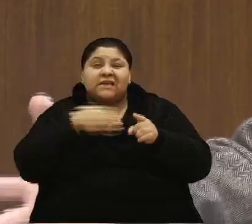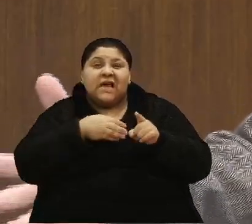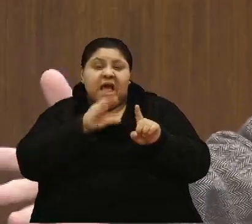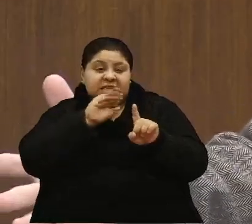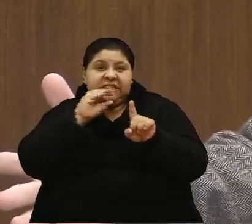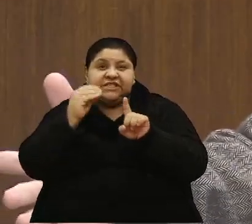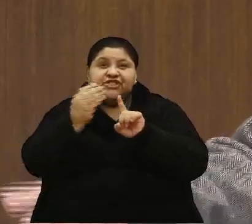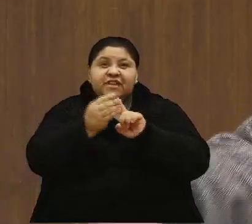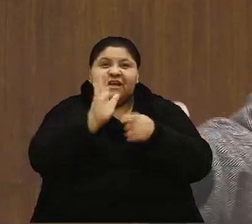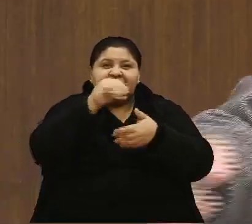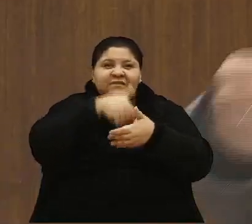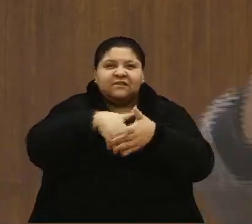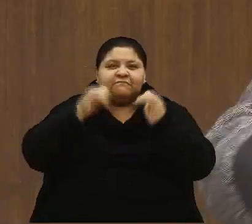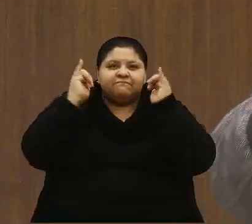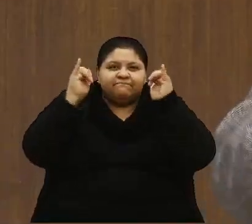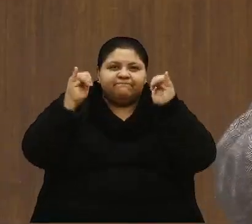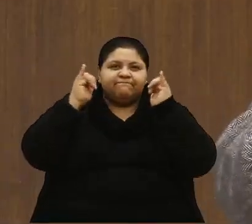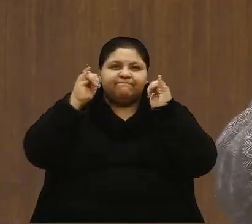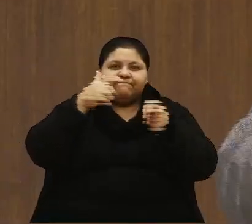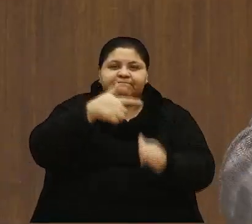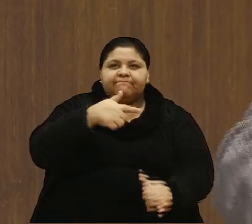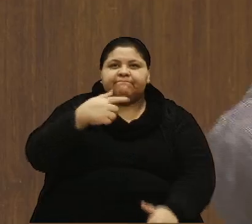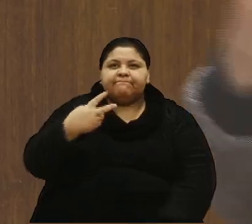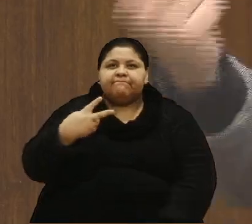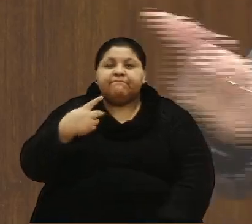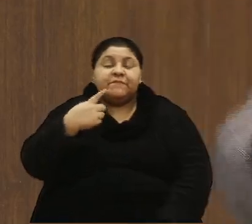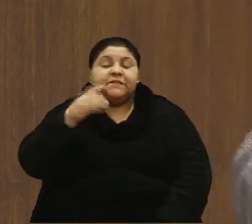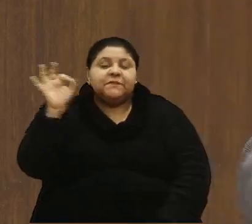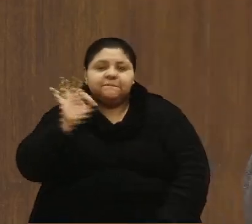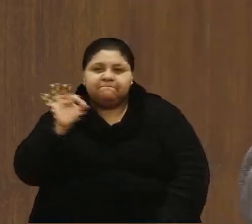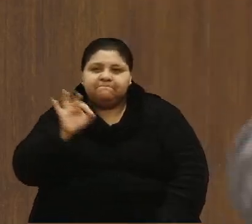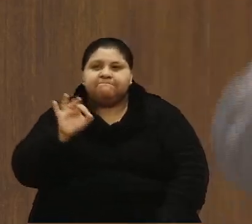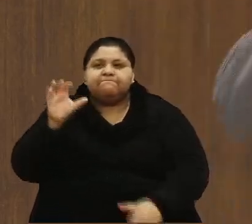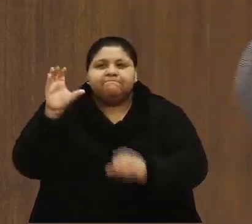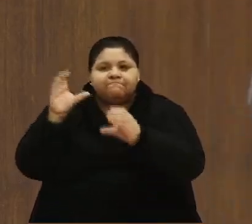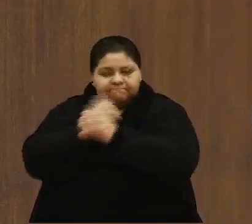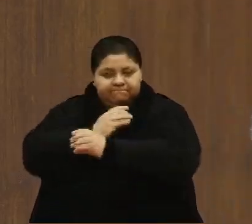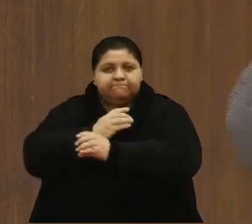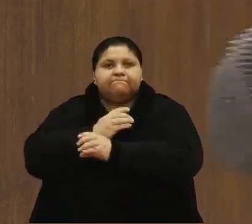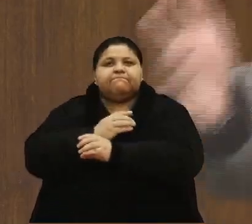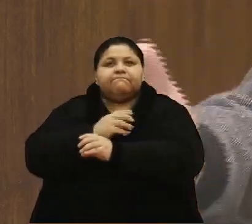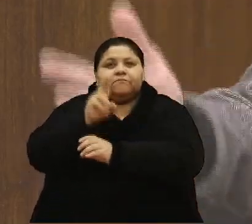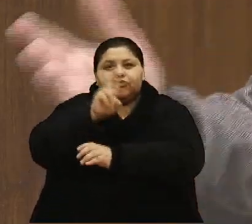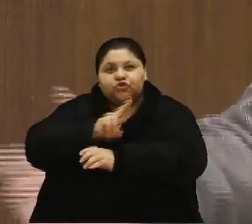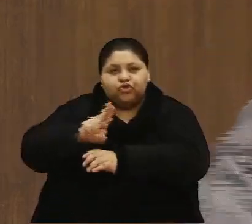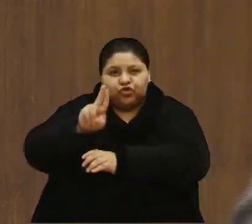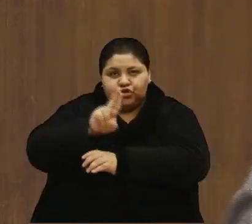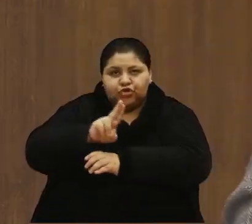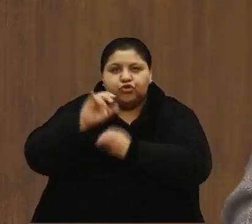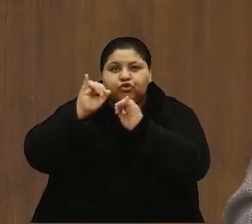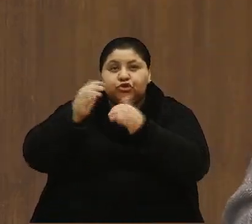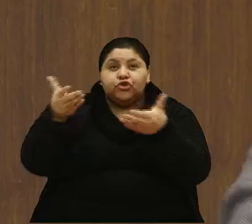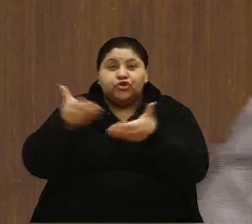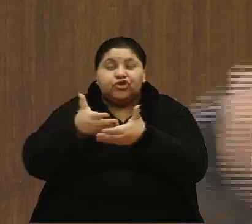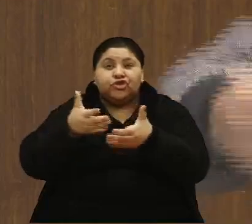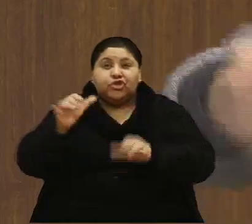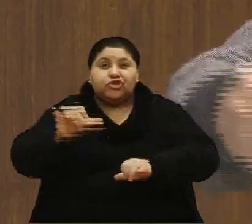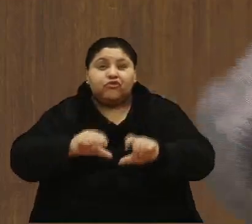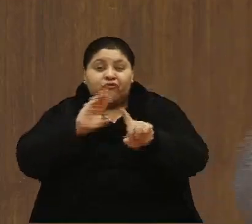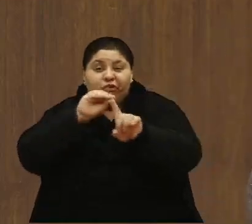dados verdadeiros. 71% das mulheres totais, entre as que utilizam e que não utilizam, já sofreram algum tipo de